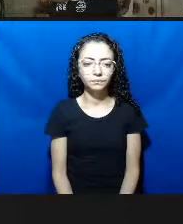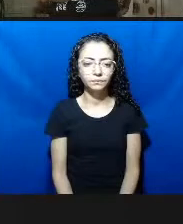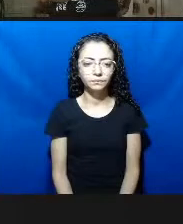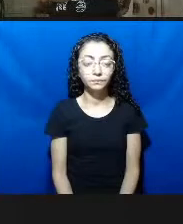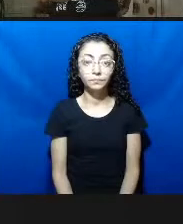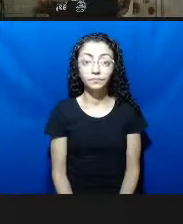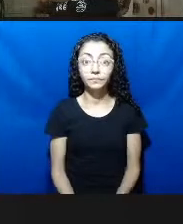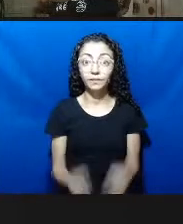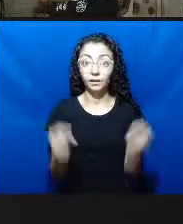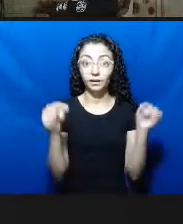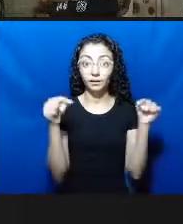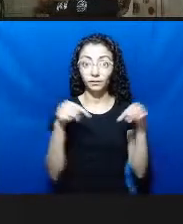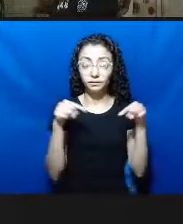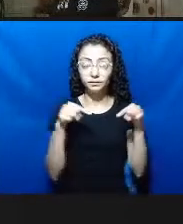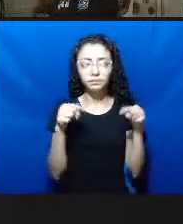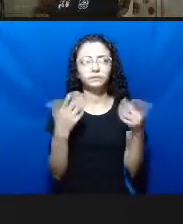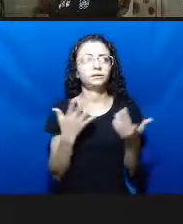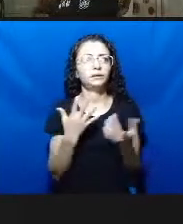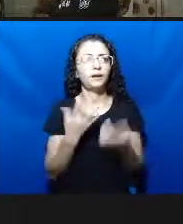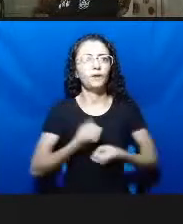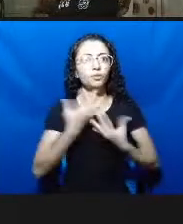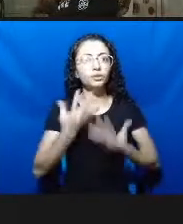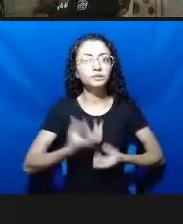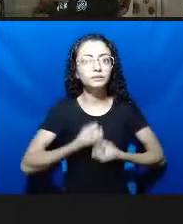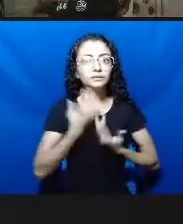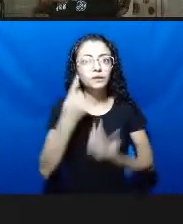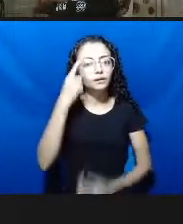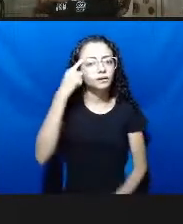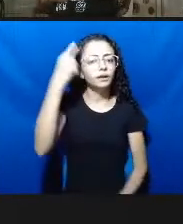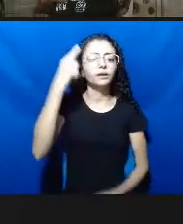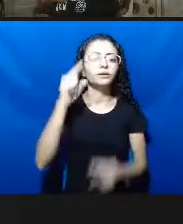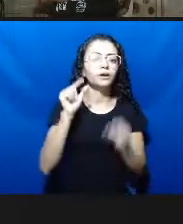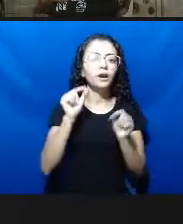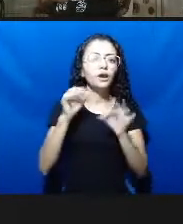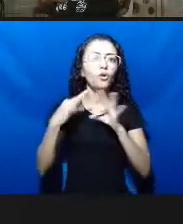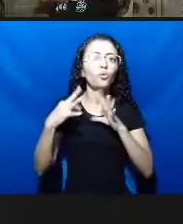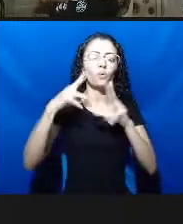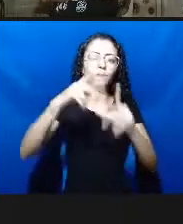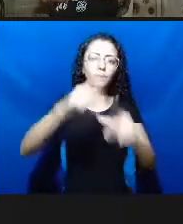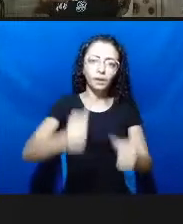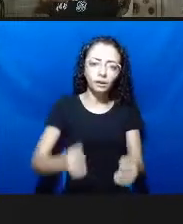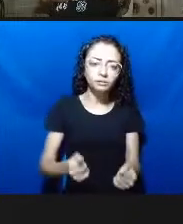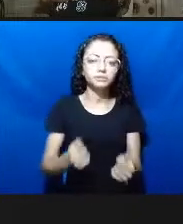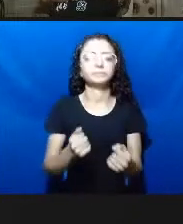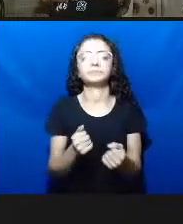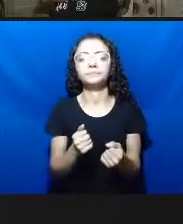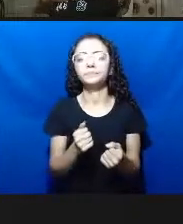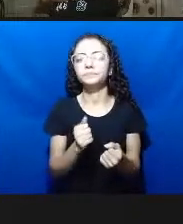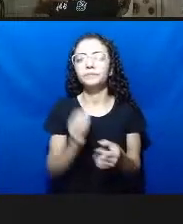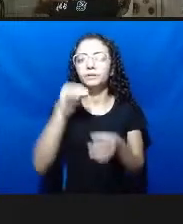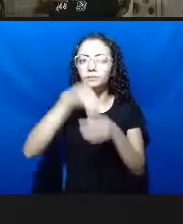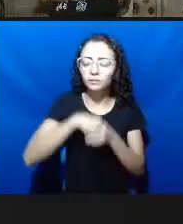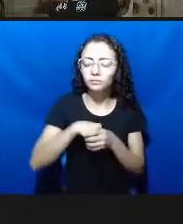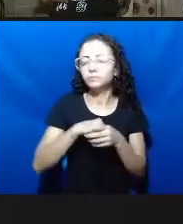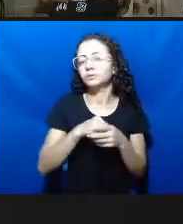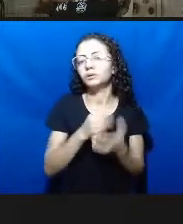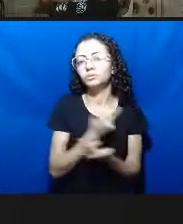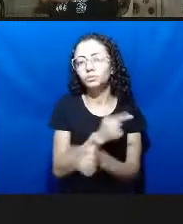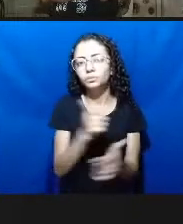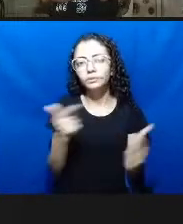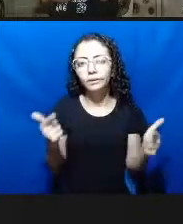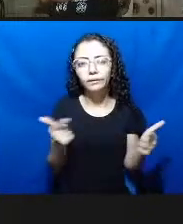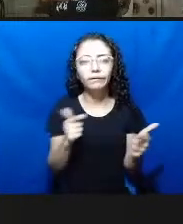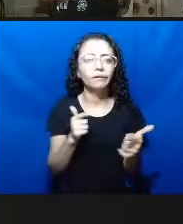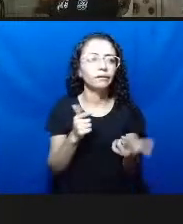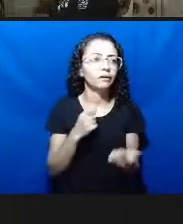Aqui a ideia de poesia é completa, a ideia de deixar as coisas é completa, não gera nenhum vestígio,